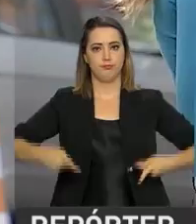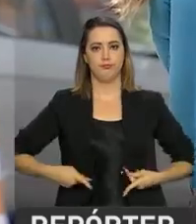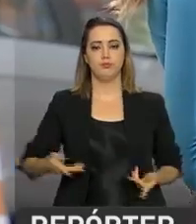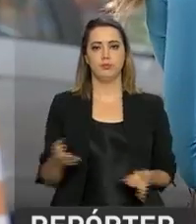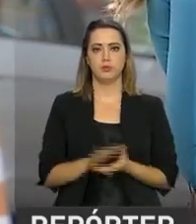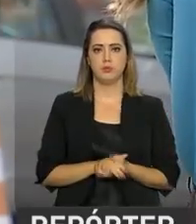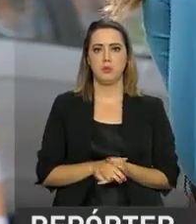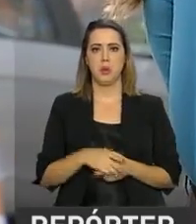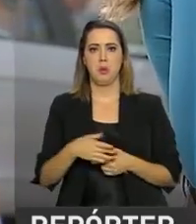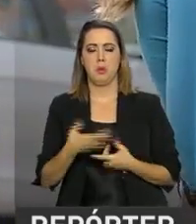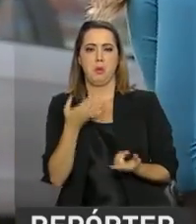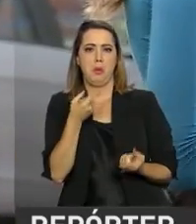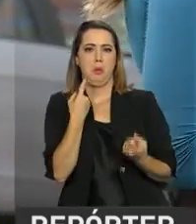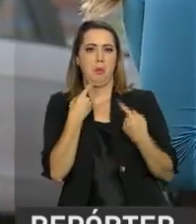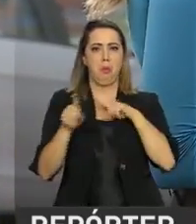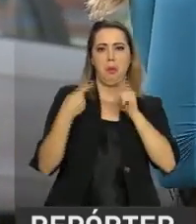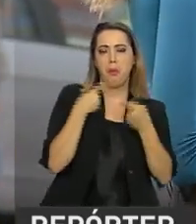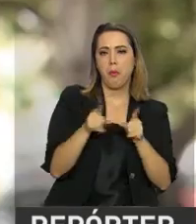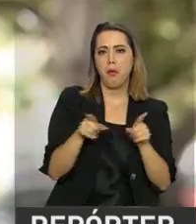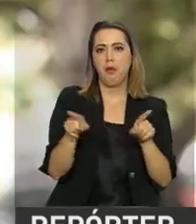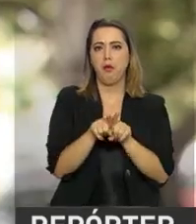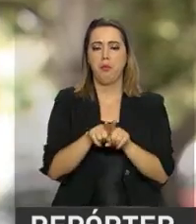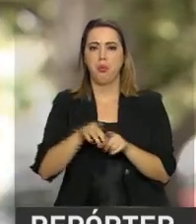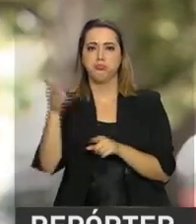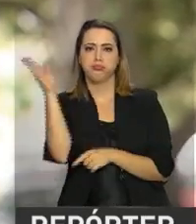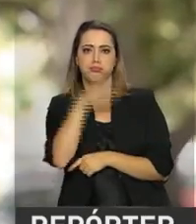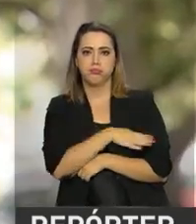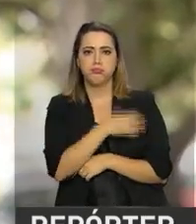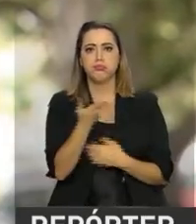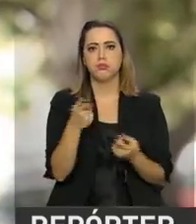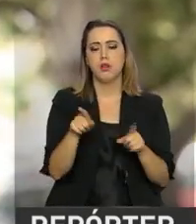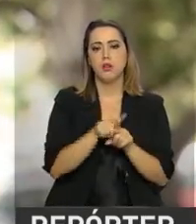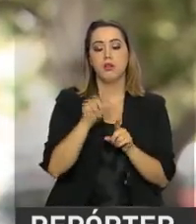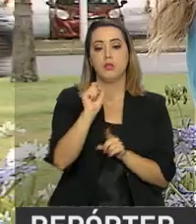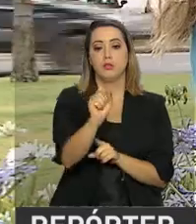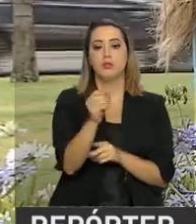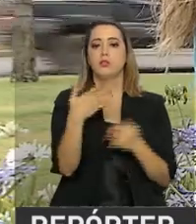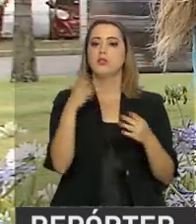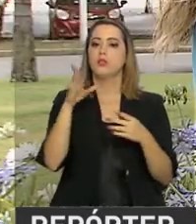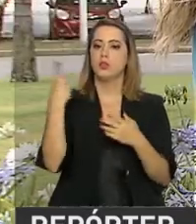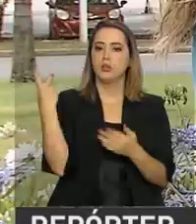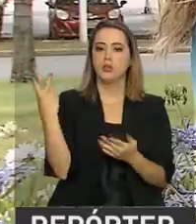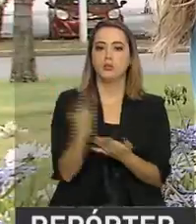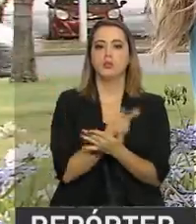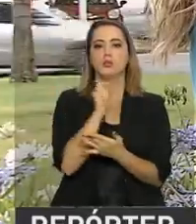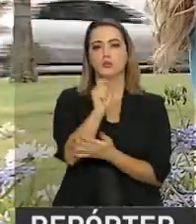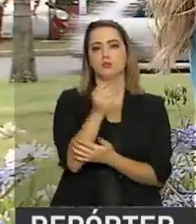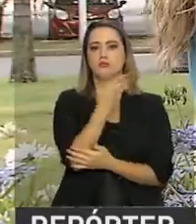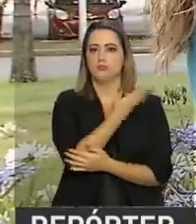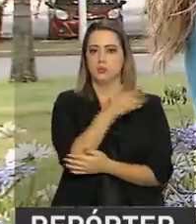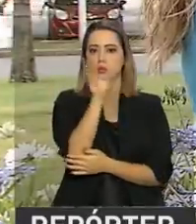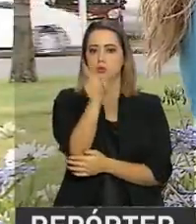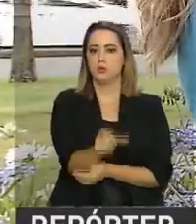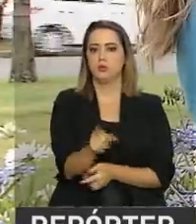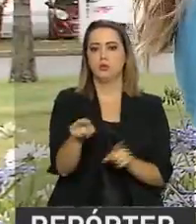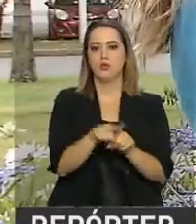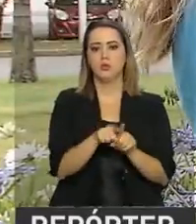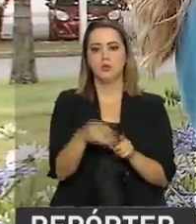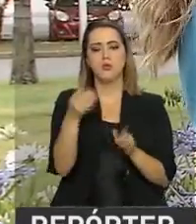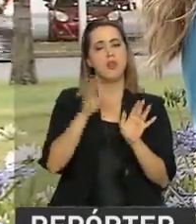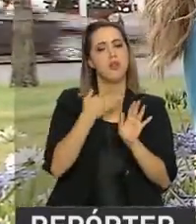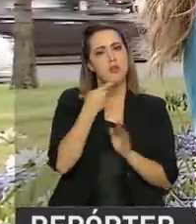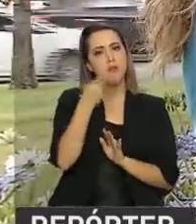Piadas de mau gosto e apelidos eram comuns no dia a dia do brasiliense Vitor. Aos 19 anos, ele revelou a